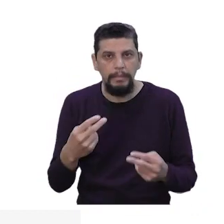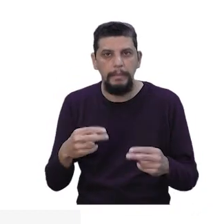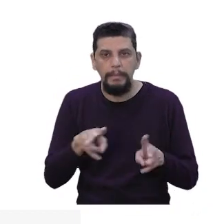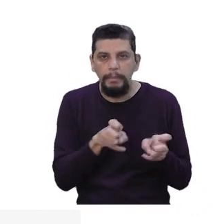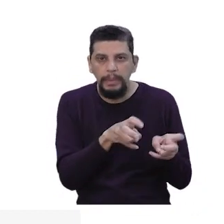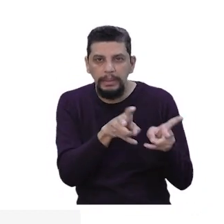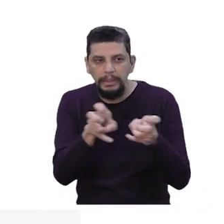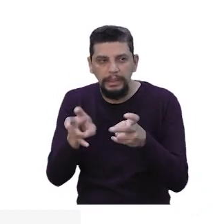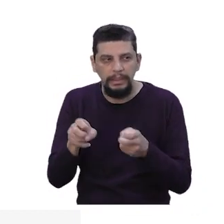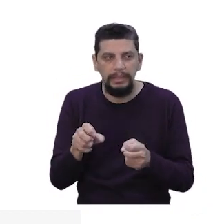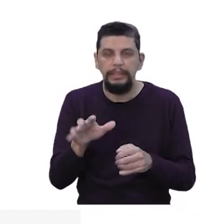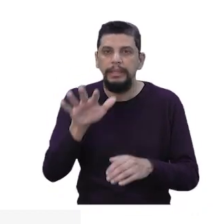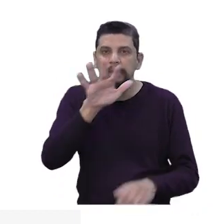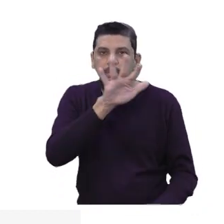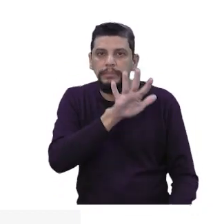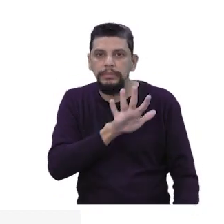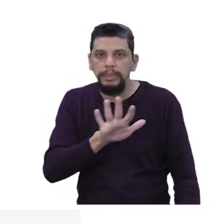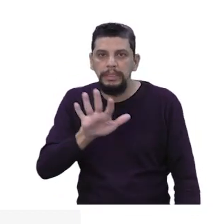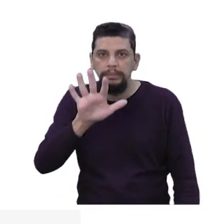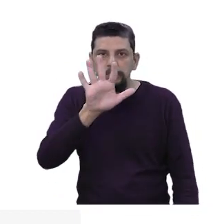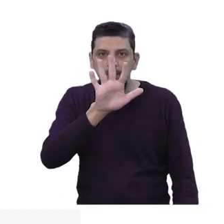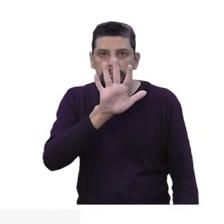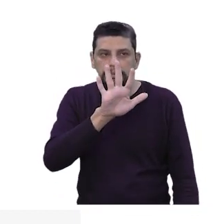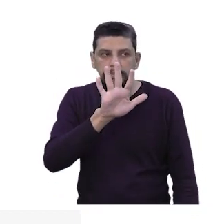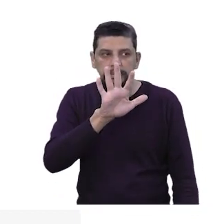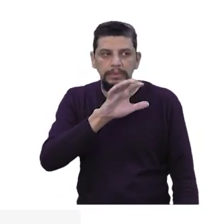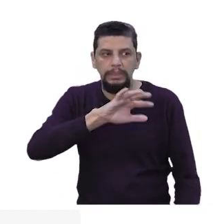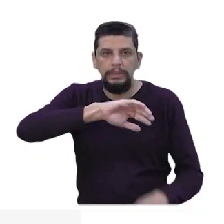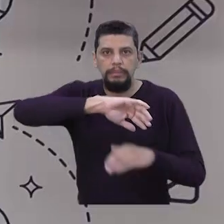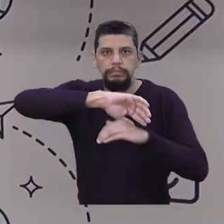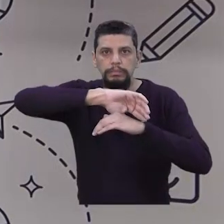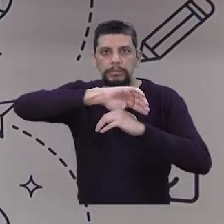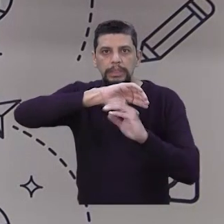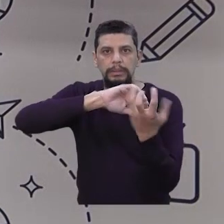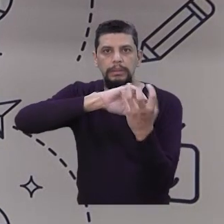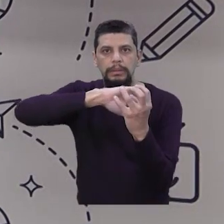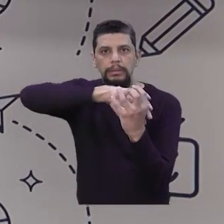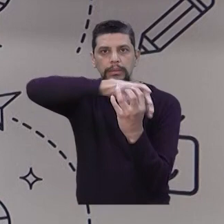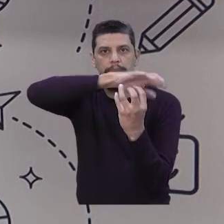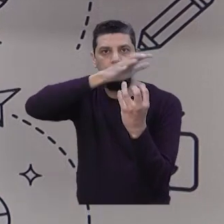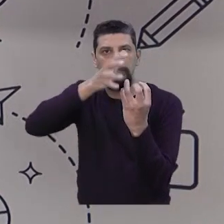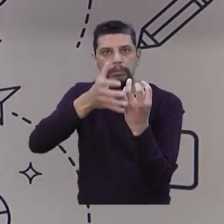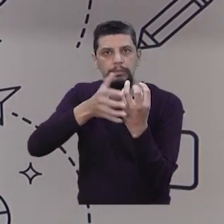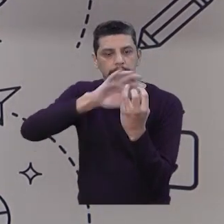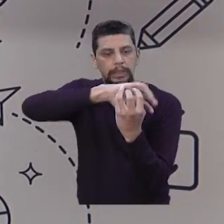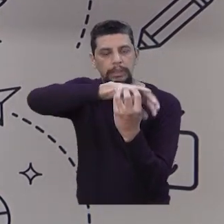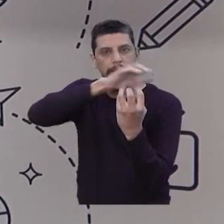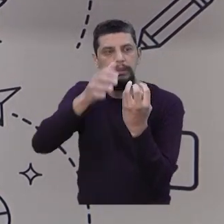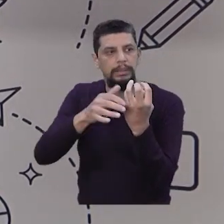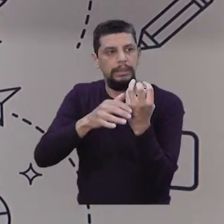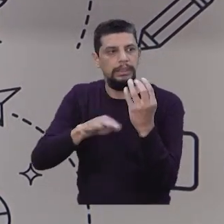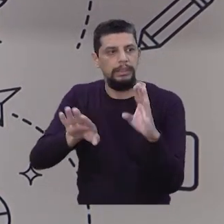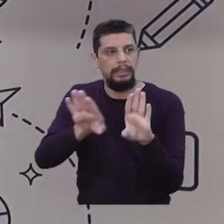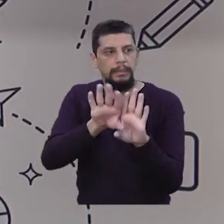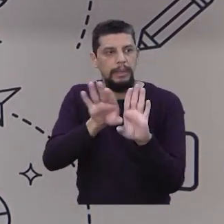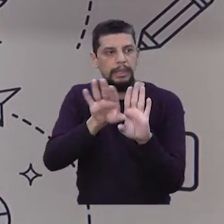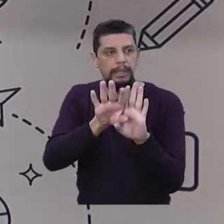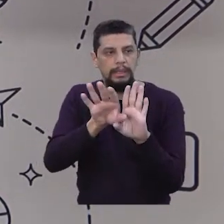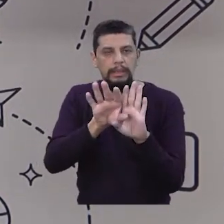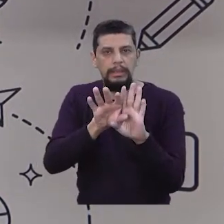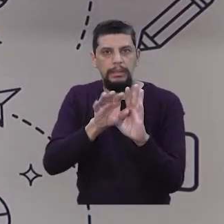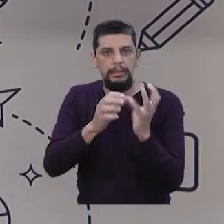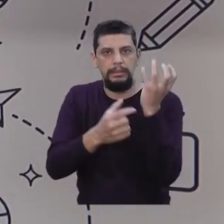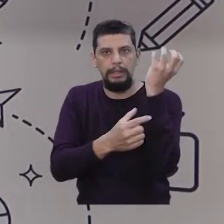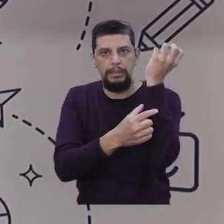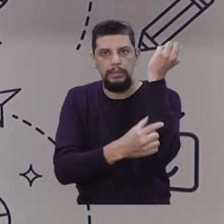que em cima ela tem a copa, que são esse monte de folhas, e embaixo, além